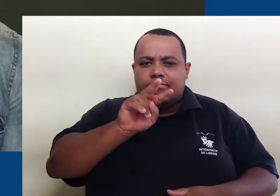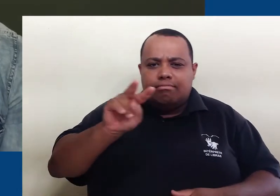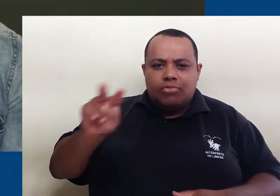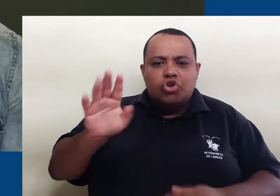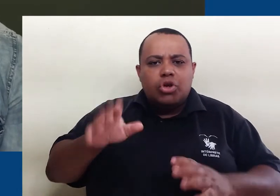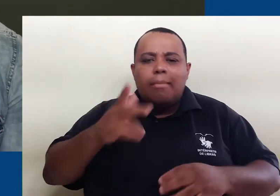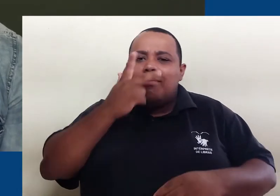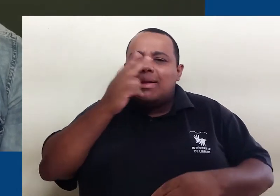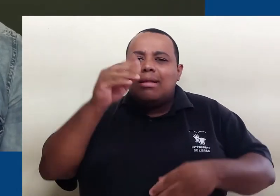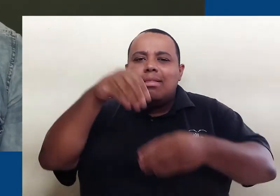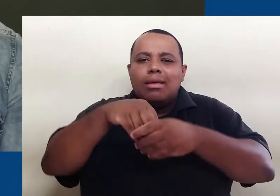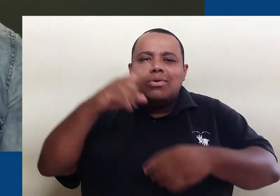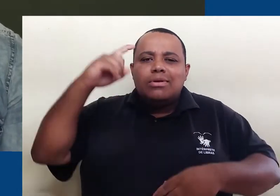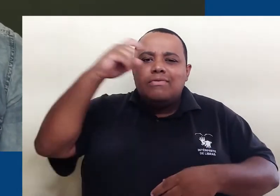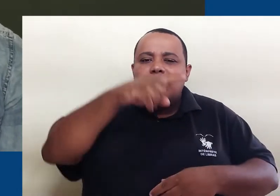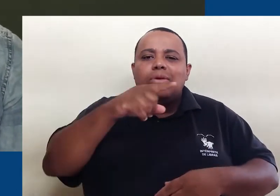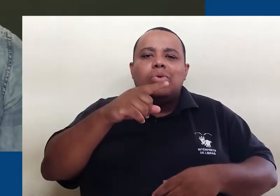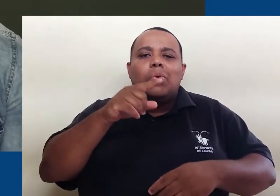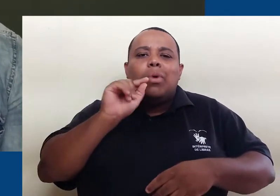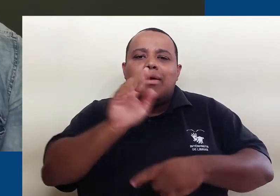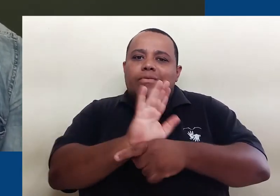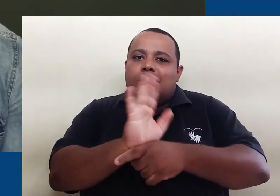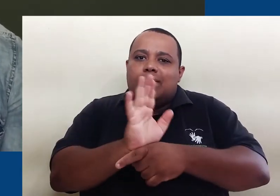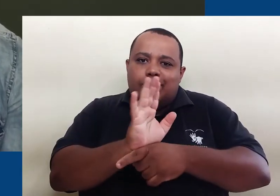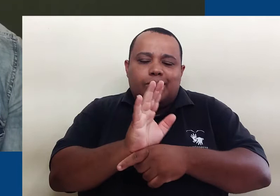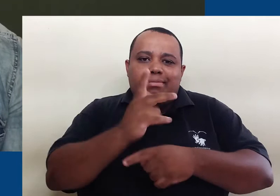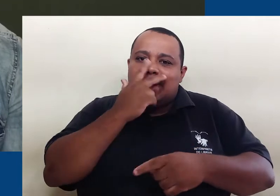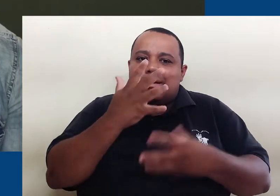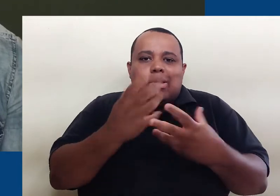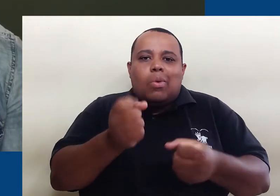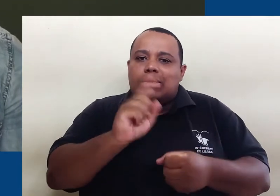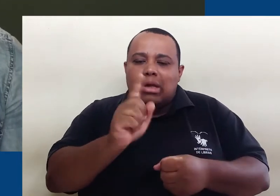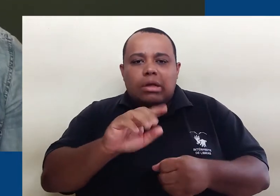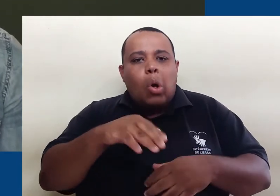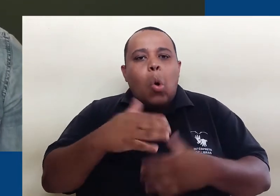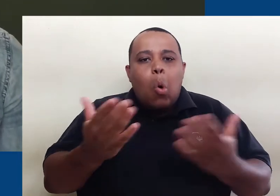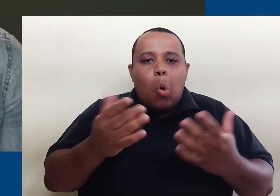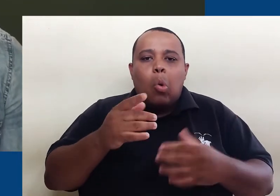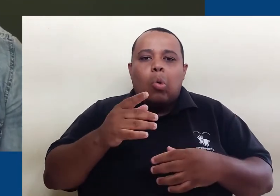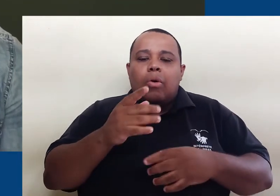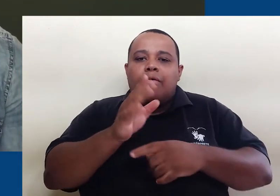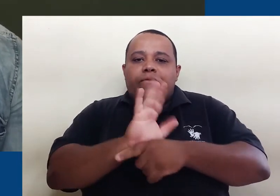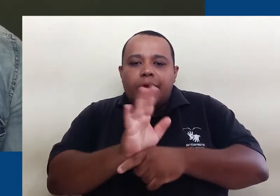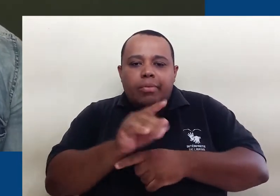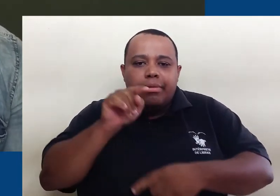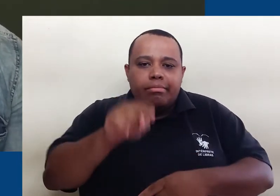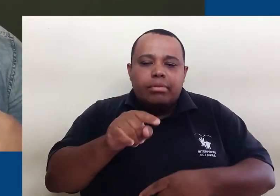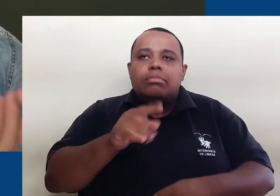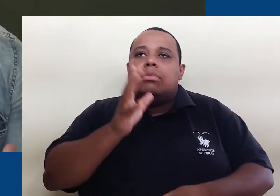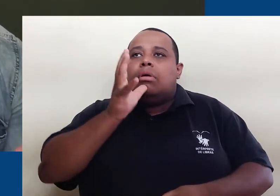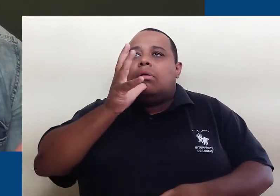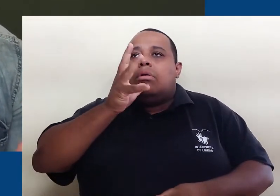de dificuldade ainda com a disponibilização de vídeos. Normalmente os players, eles demoram para carregar o vídeo, por exemplo, ou tem